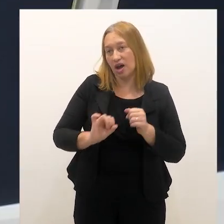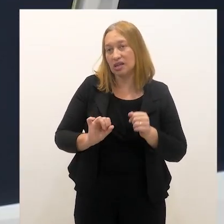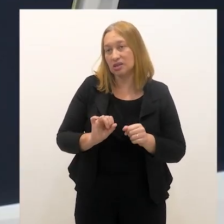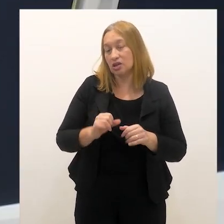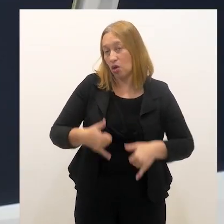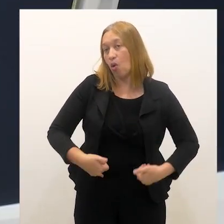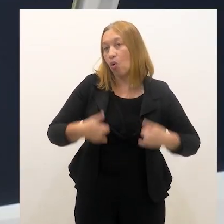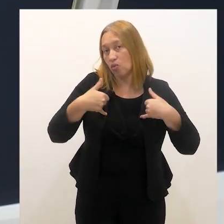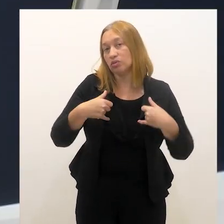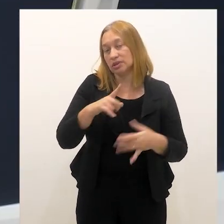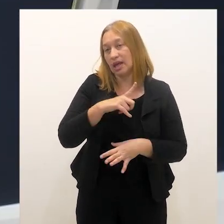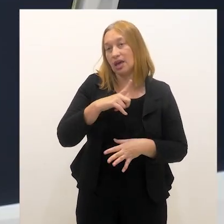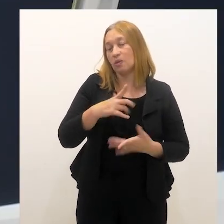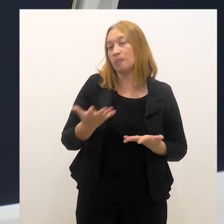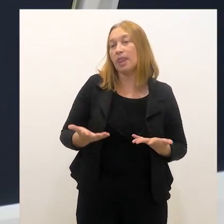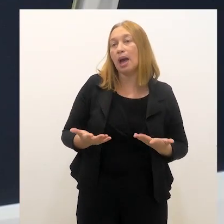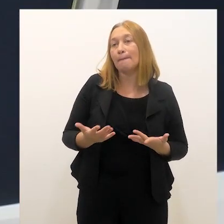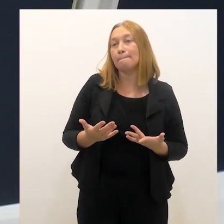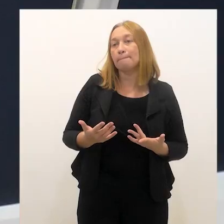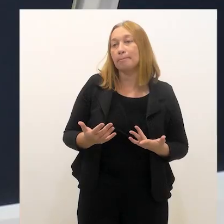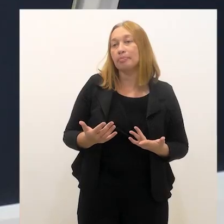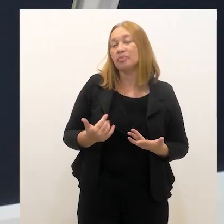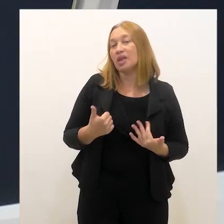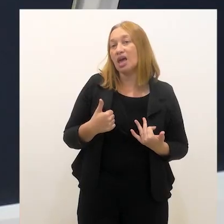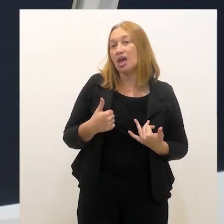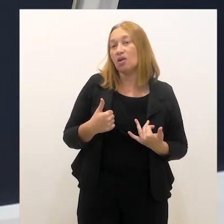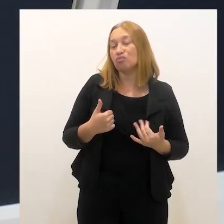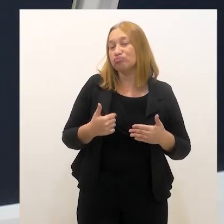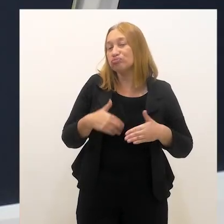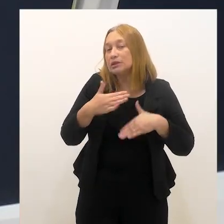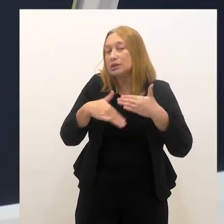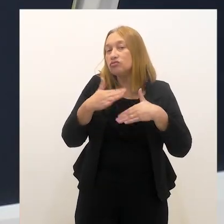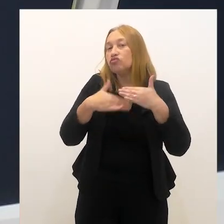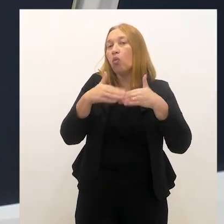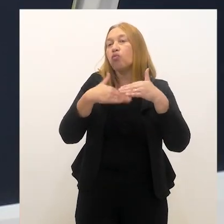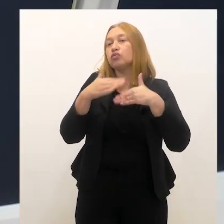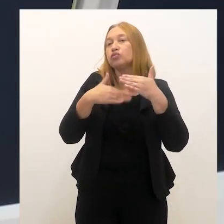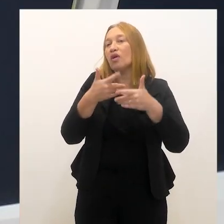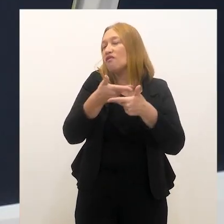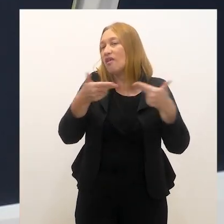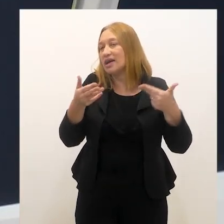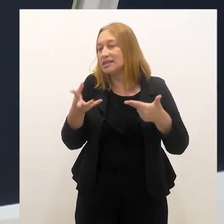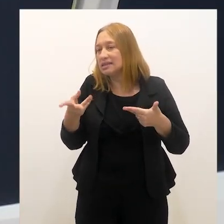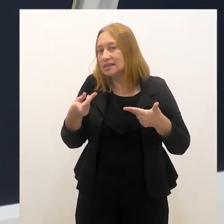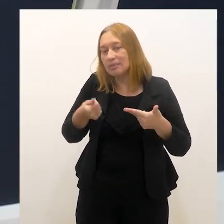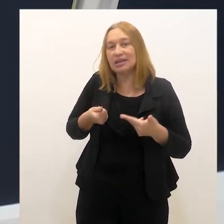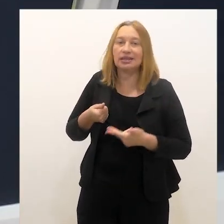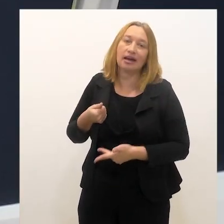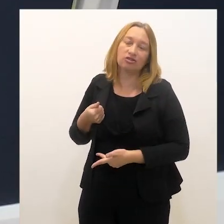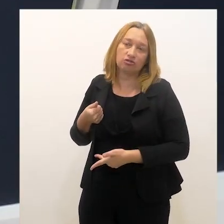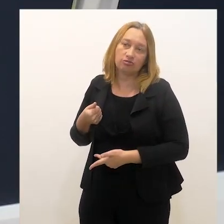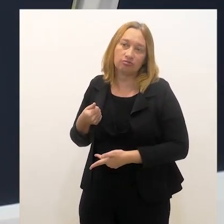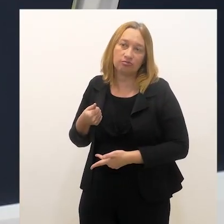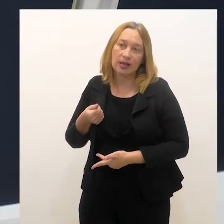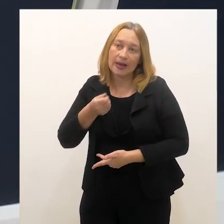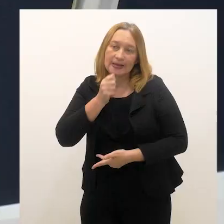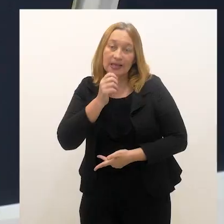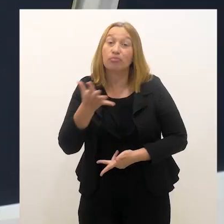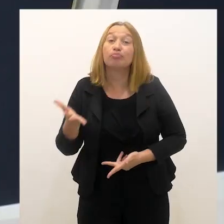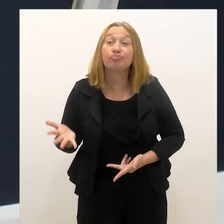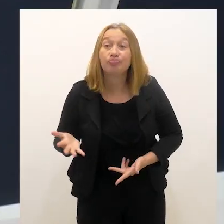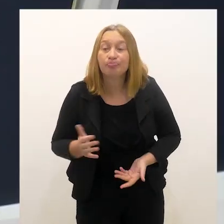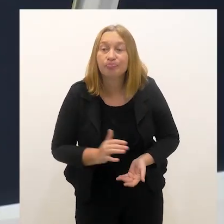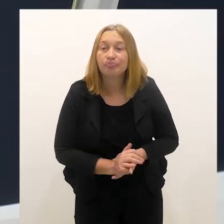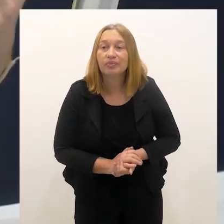orgulho muito, né? Assim, porque eu acabo desenvolvendo várias habilidades, né? Por